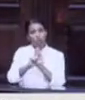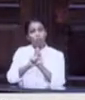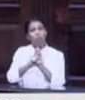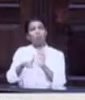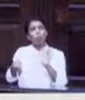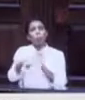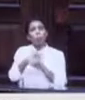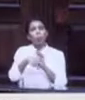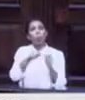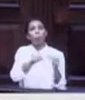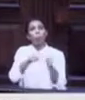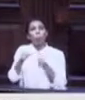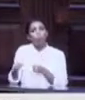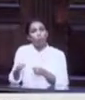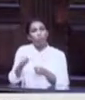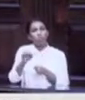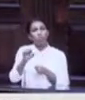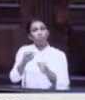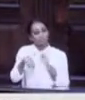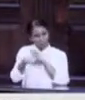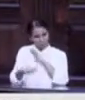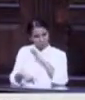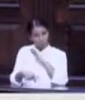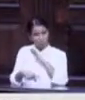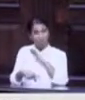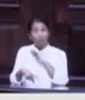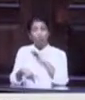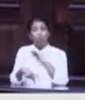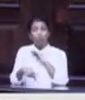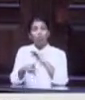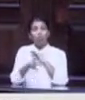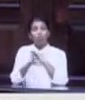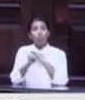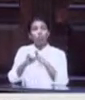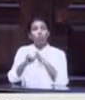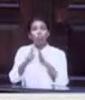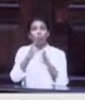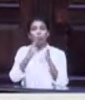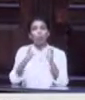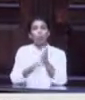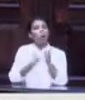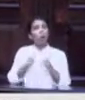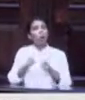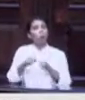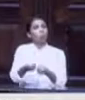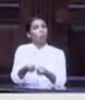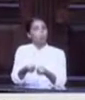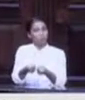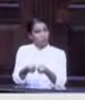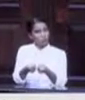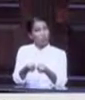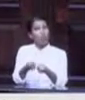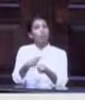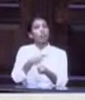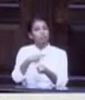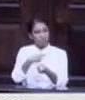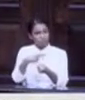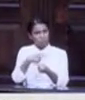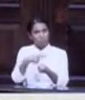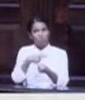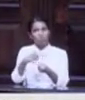Poder Executivo que até agora ele não se comprometeu. Volto a falar, existem receitas que podem